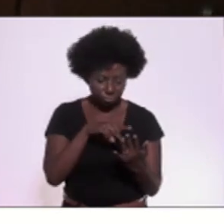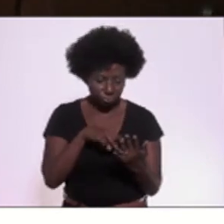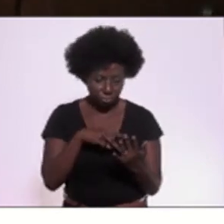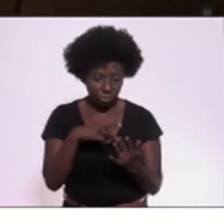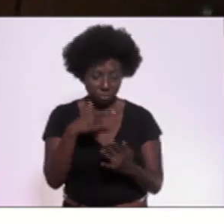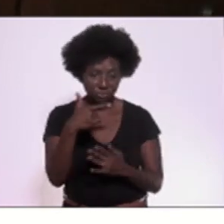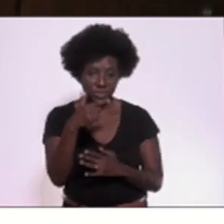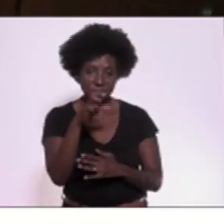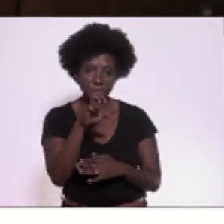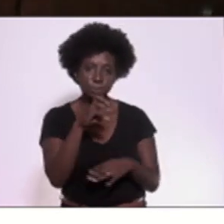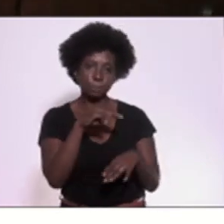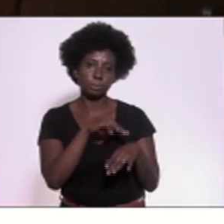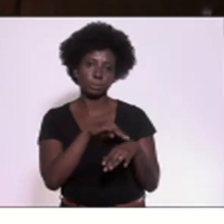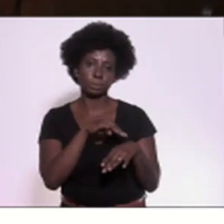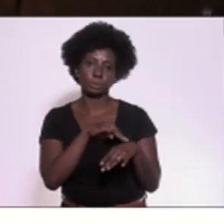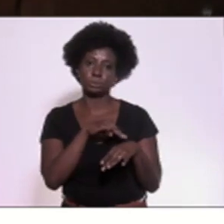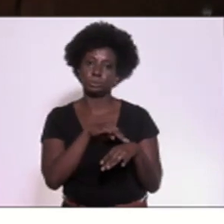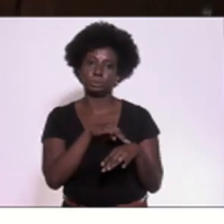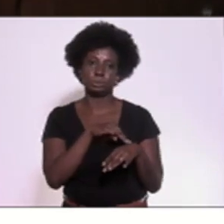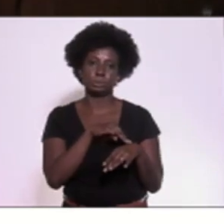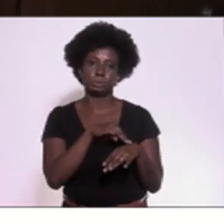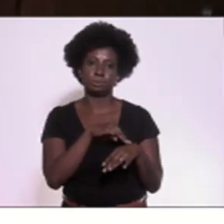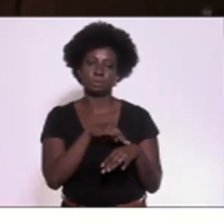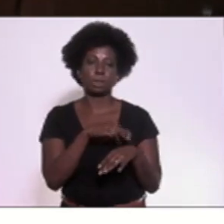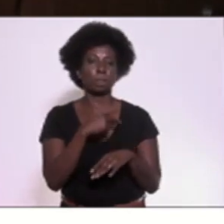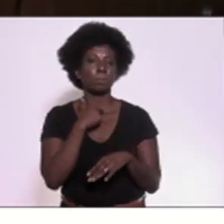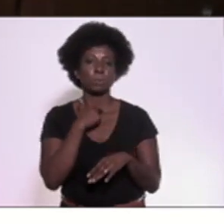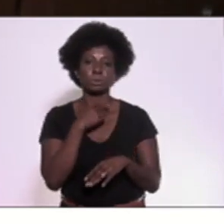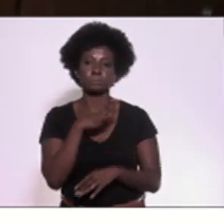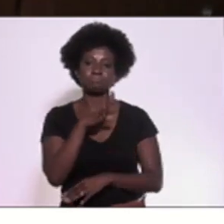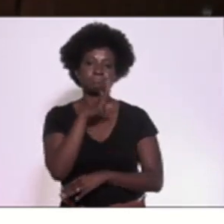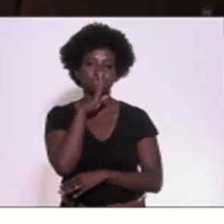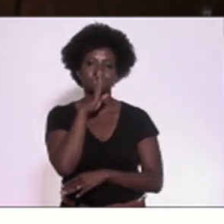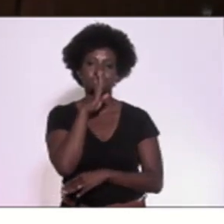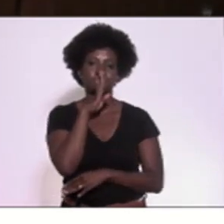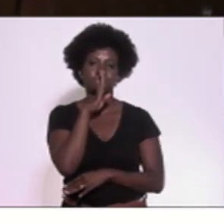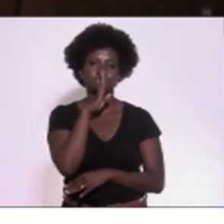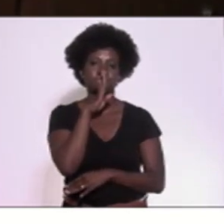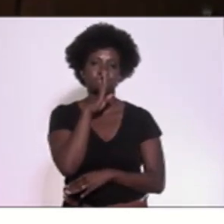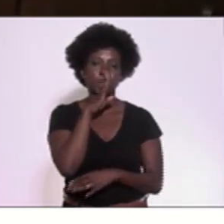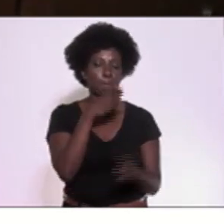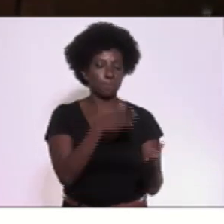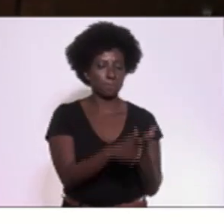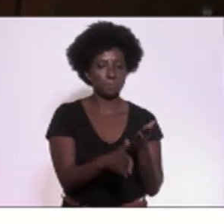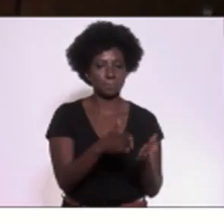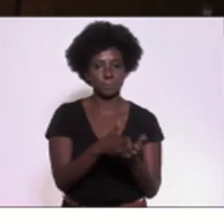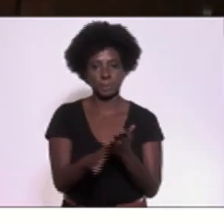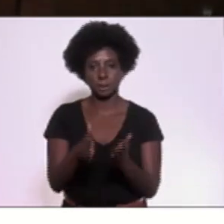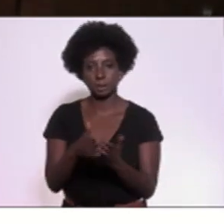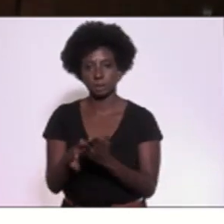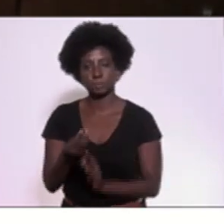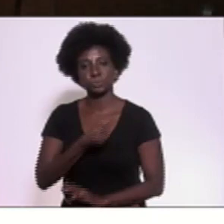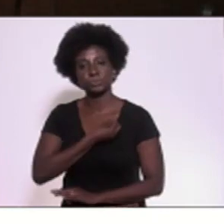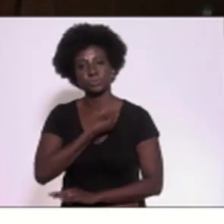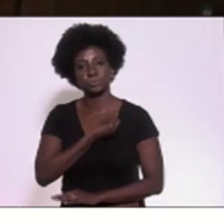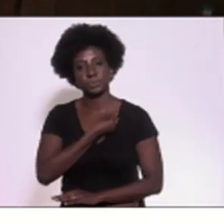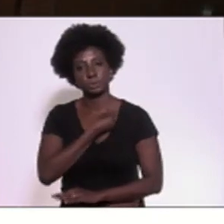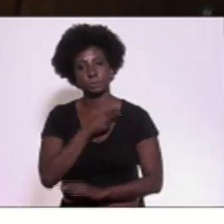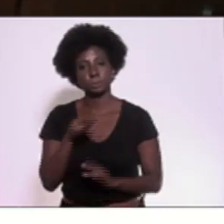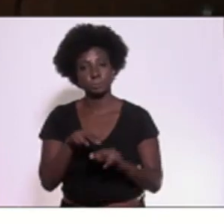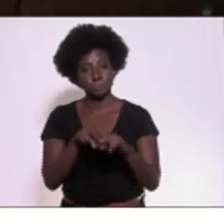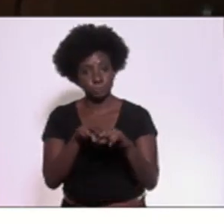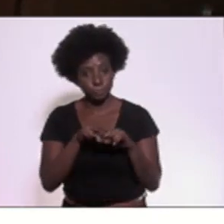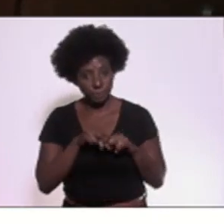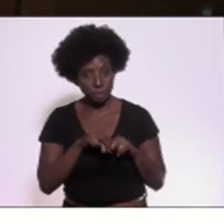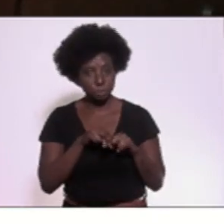para banalizar que estejamos perdendo tantas vidas. Então, o registro da nossa indignação,